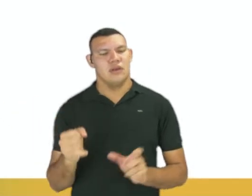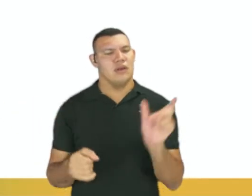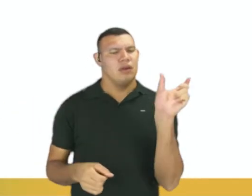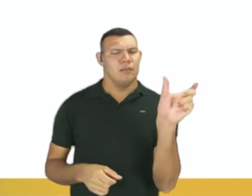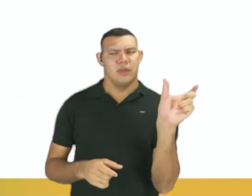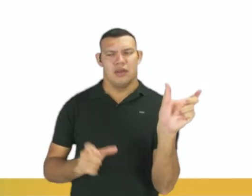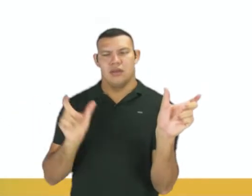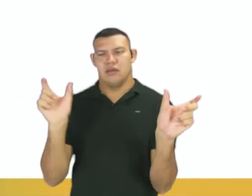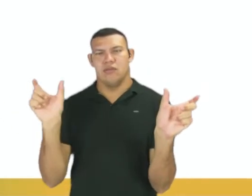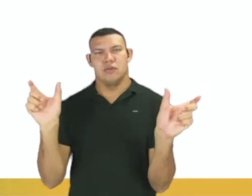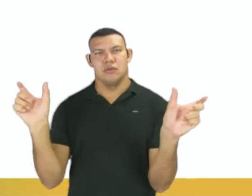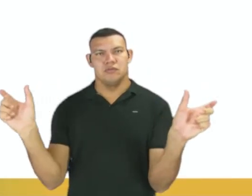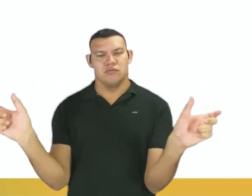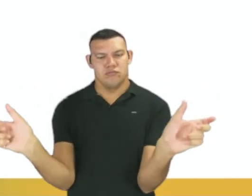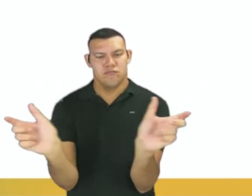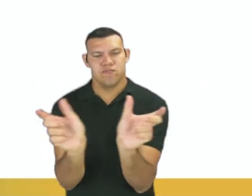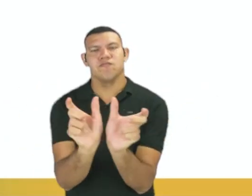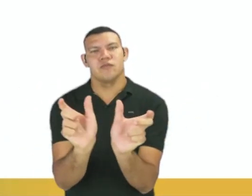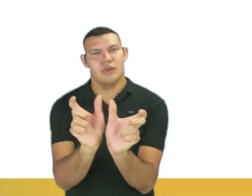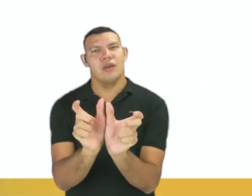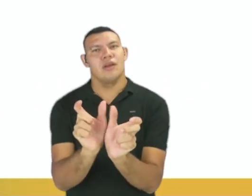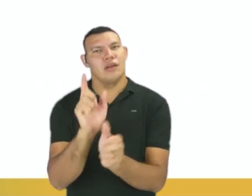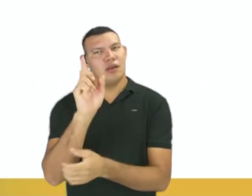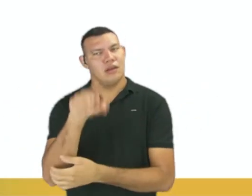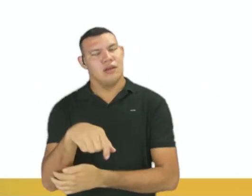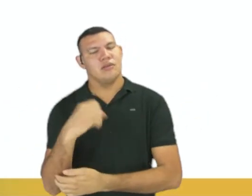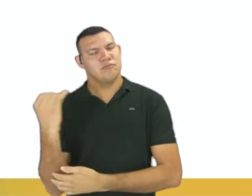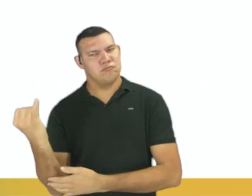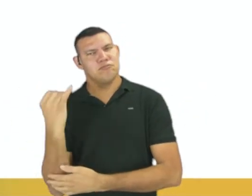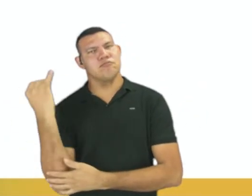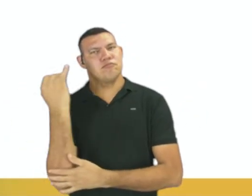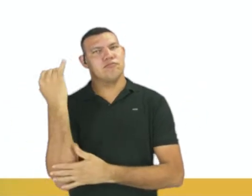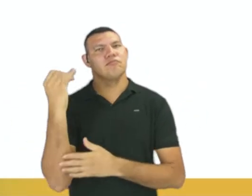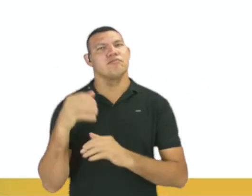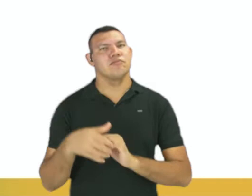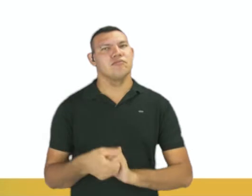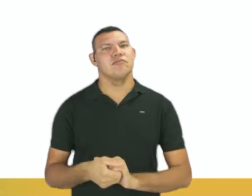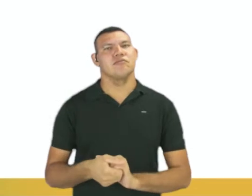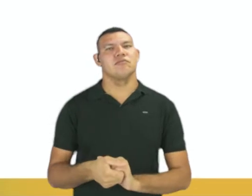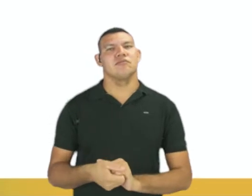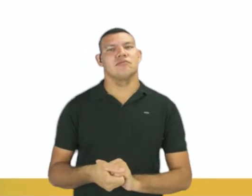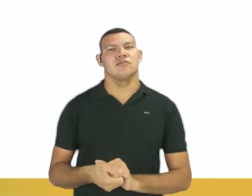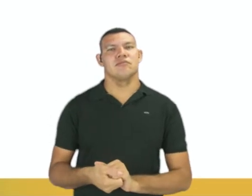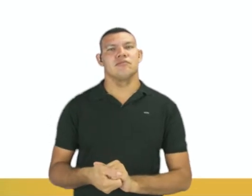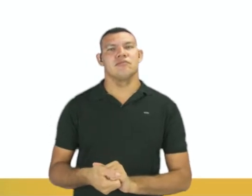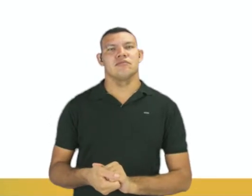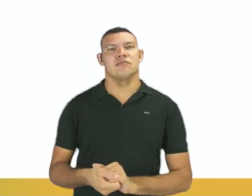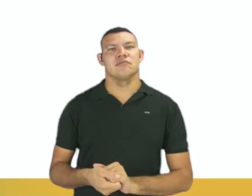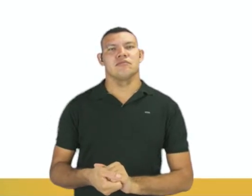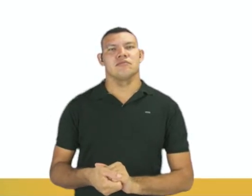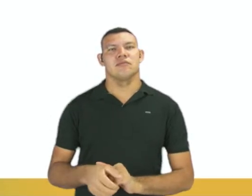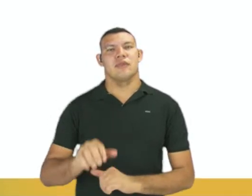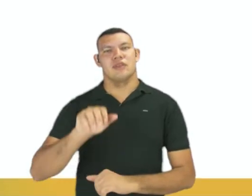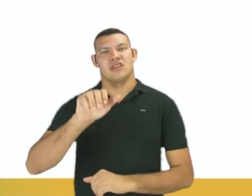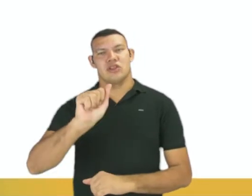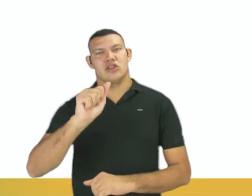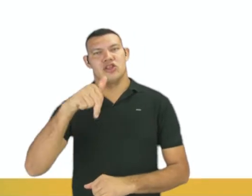empresa mas o ano a ele tem uma importância muito muito mais é